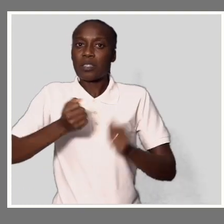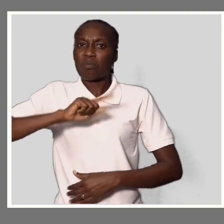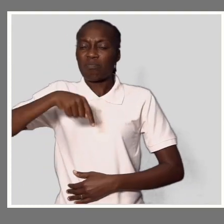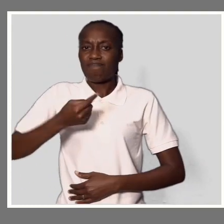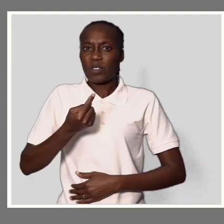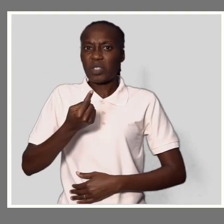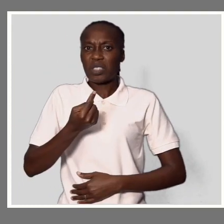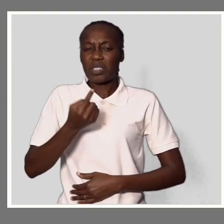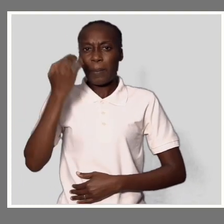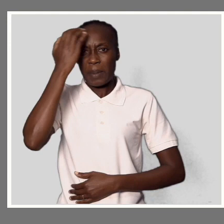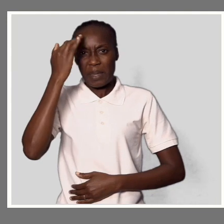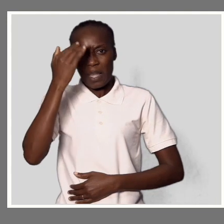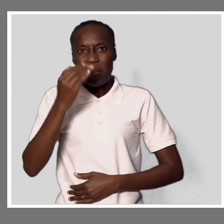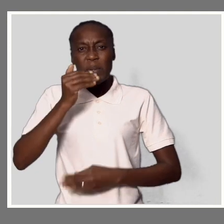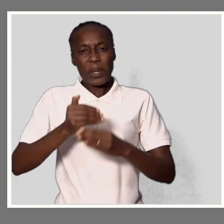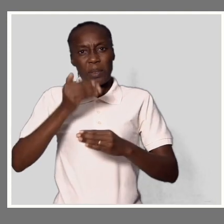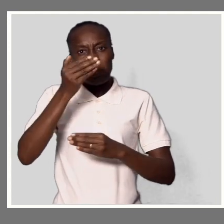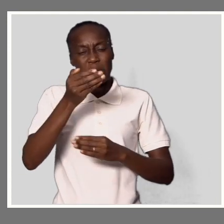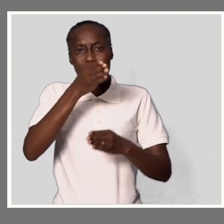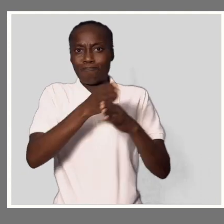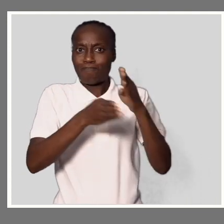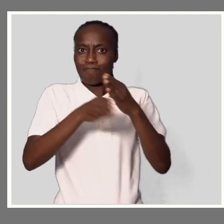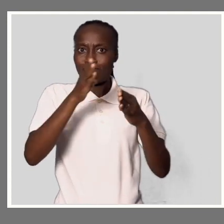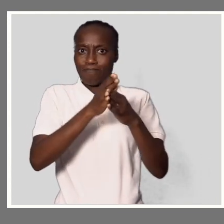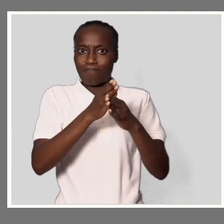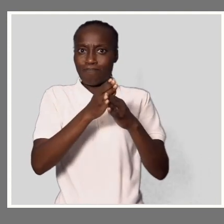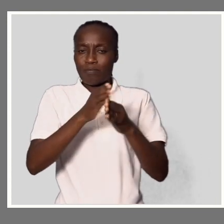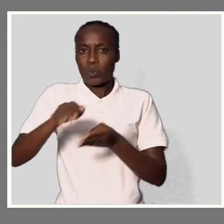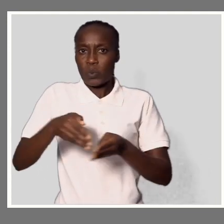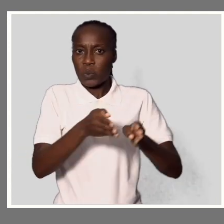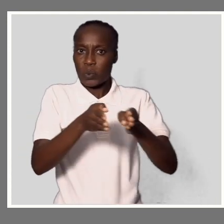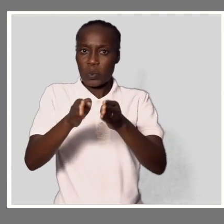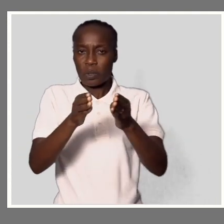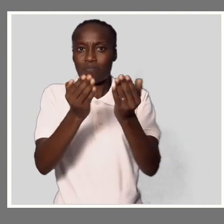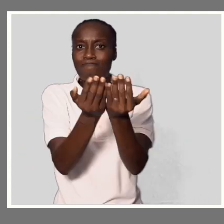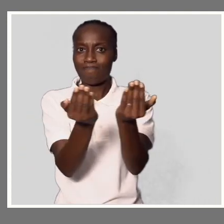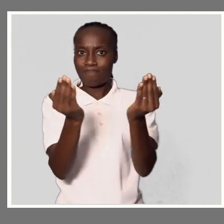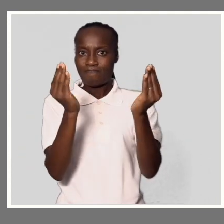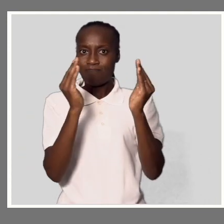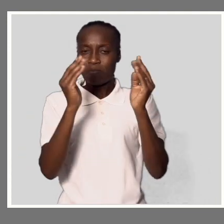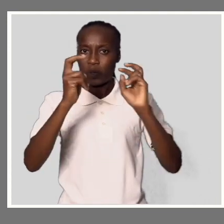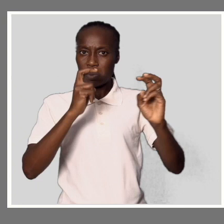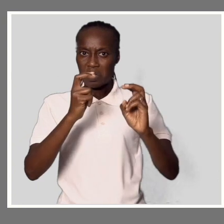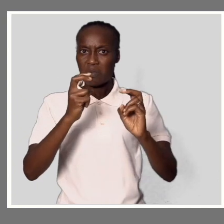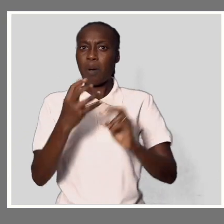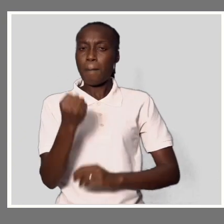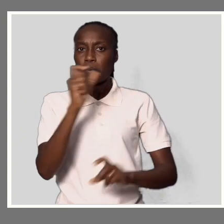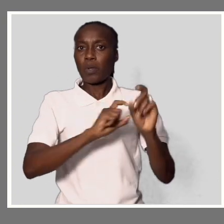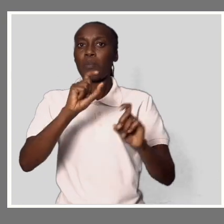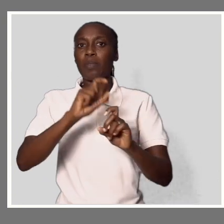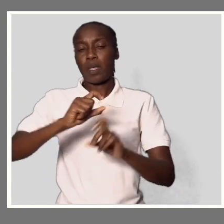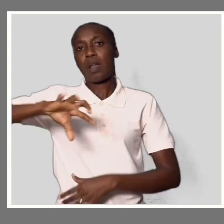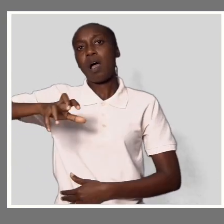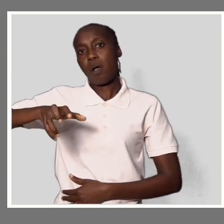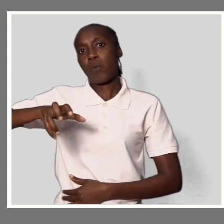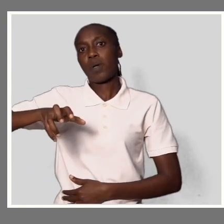que nós acreditamos que com a conclusão das obras de Custação de Comportas, o próprio Curumana vai ter